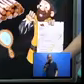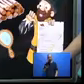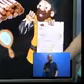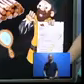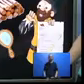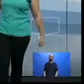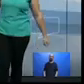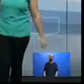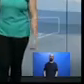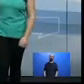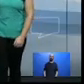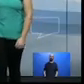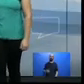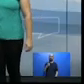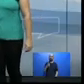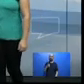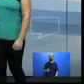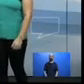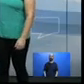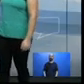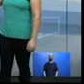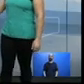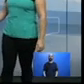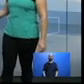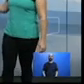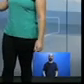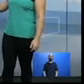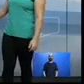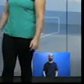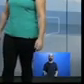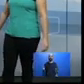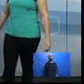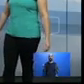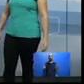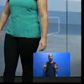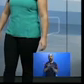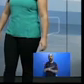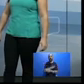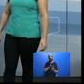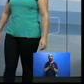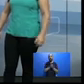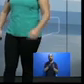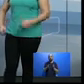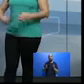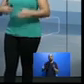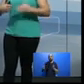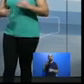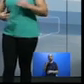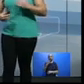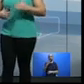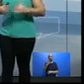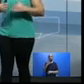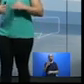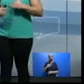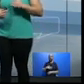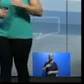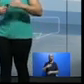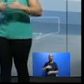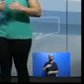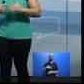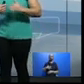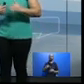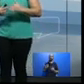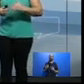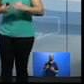letra, né? Então tá bom. Olha lá, a gente encerrou essa unidade 4. Bem leve, bem gostosinha,